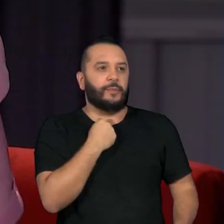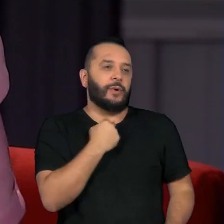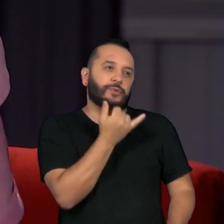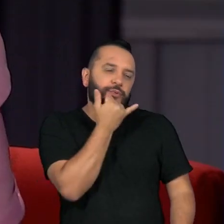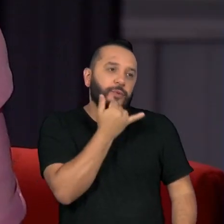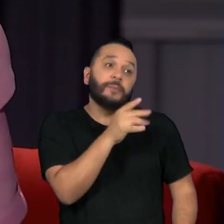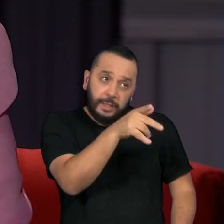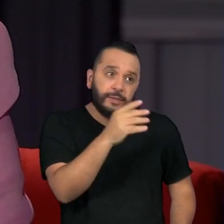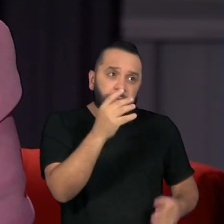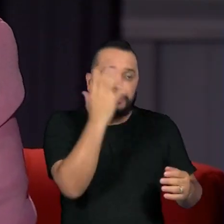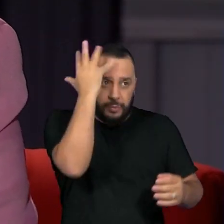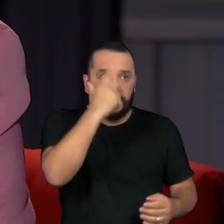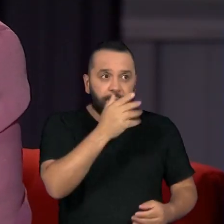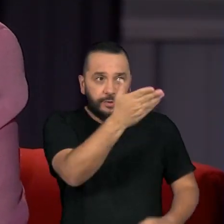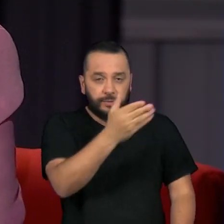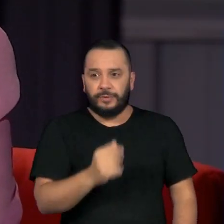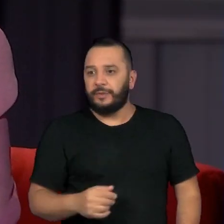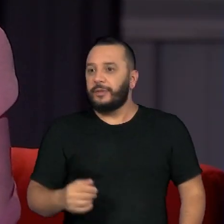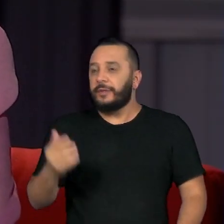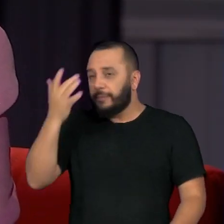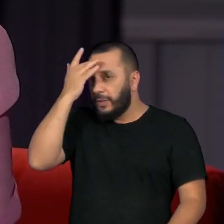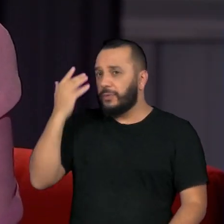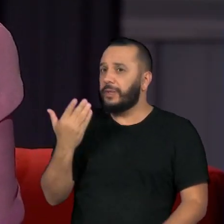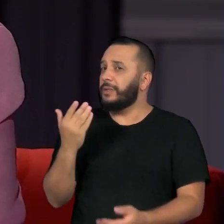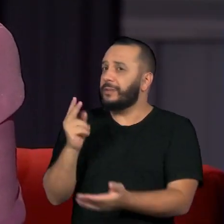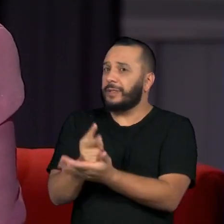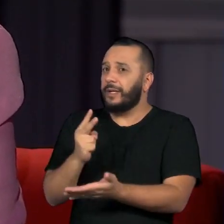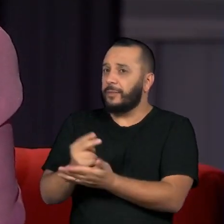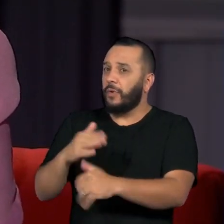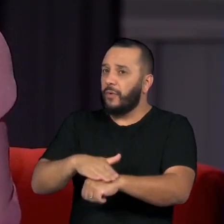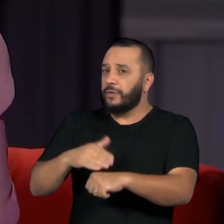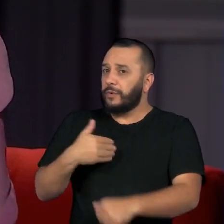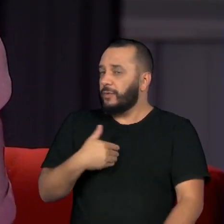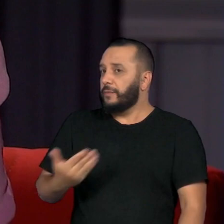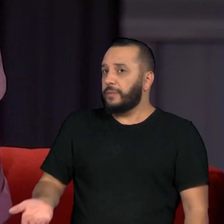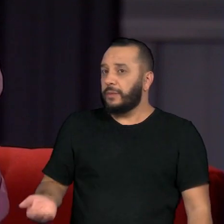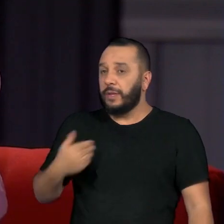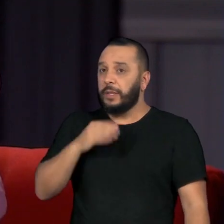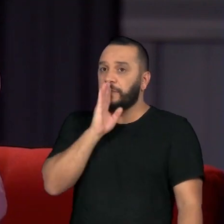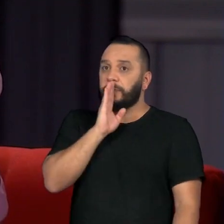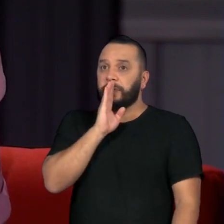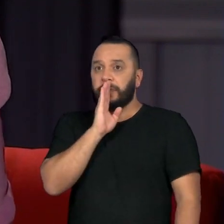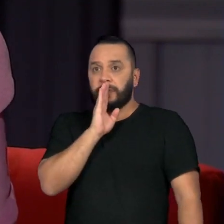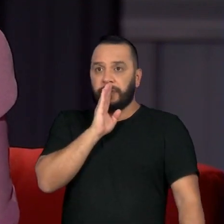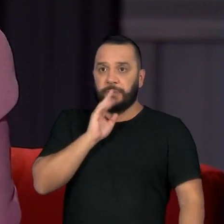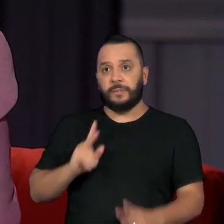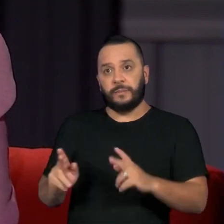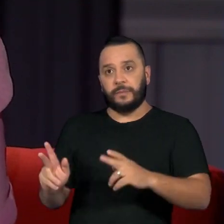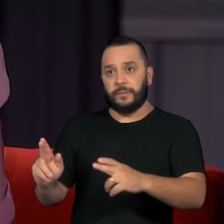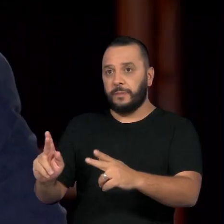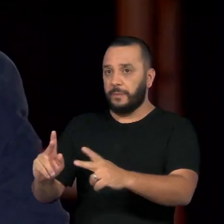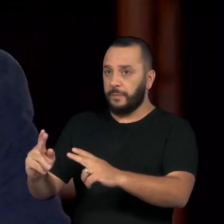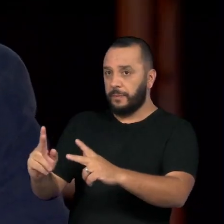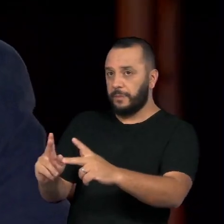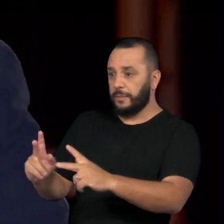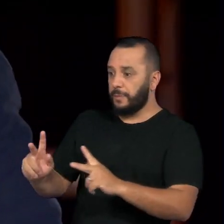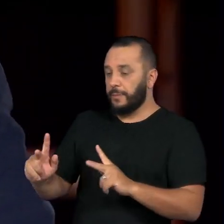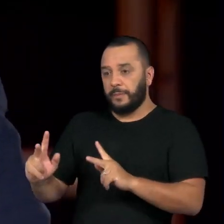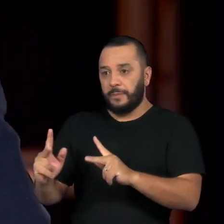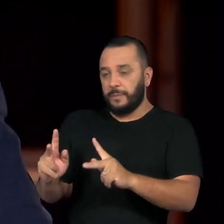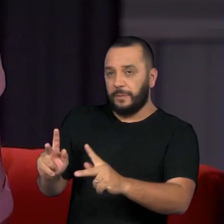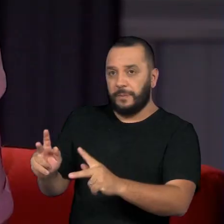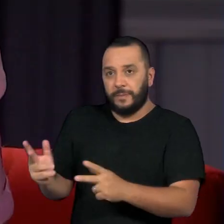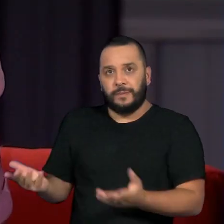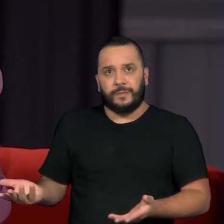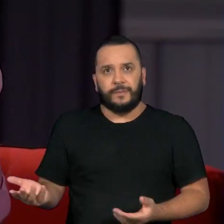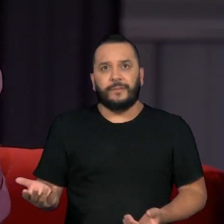ficou quieto. O cara que sempre conversou comigo simplesmente não abriu mais a boca para falar comigo. Que coisa. Isso é E aí, como é que você age nessas horas?